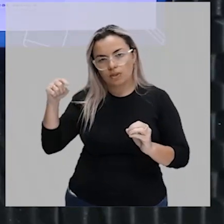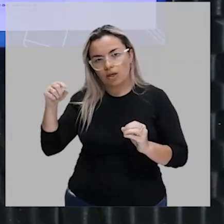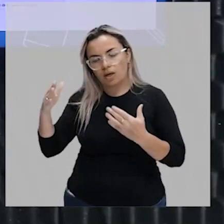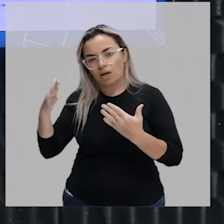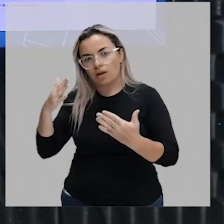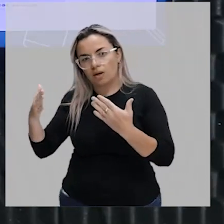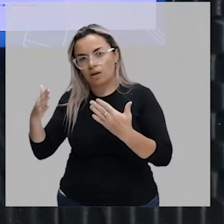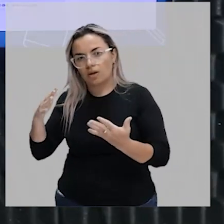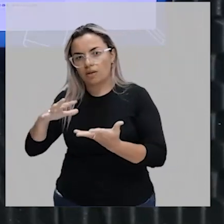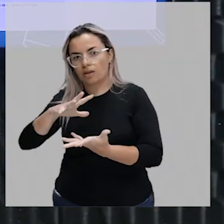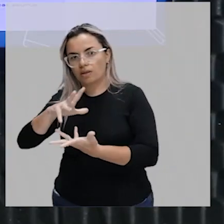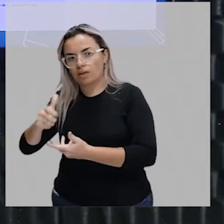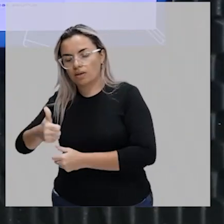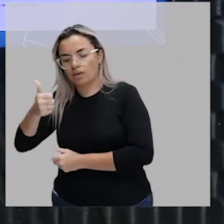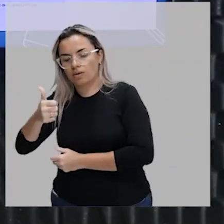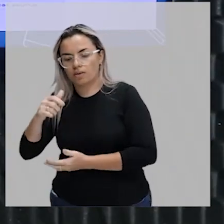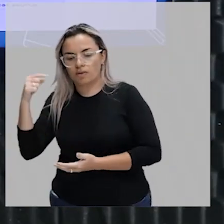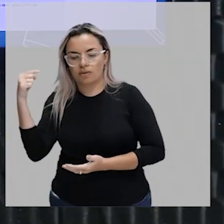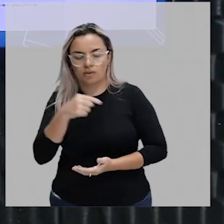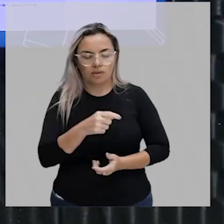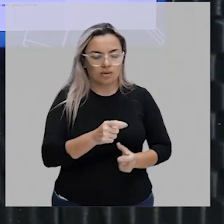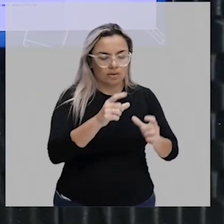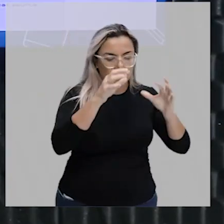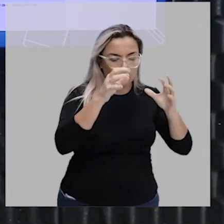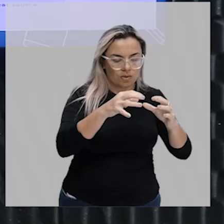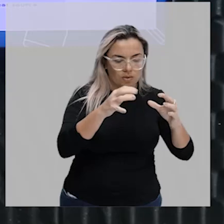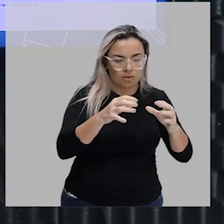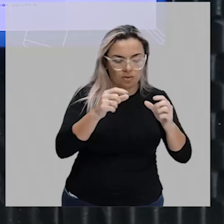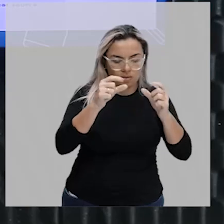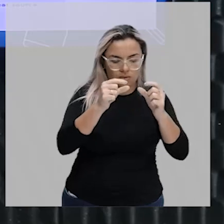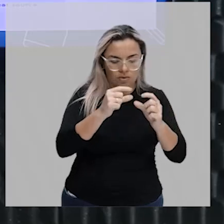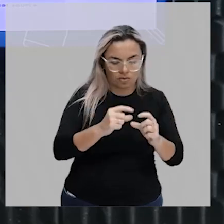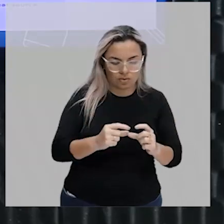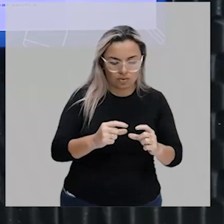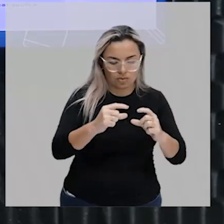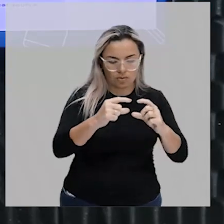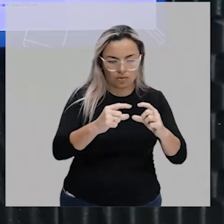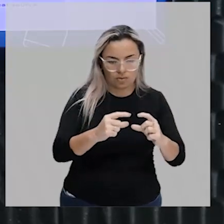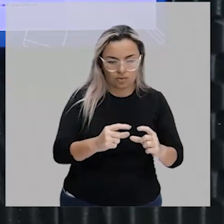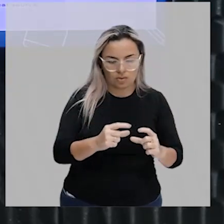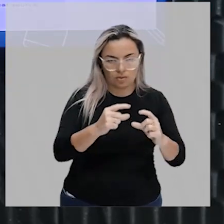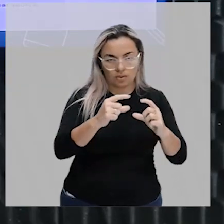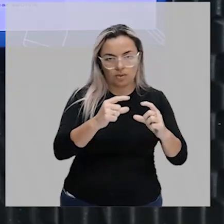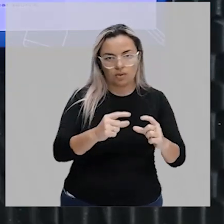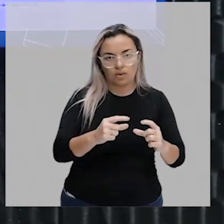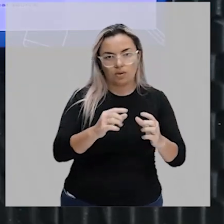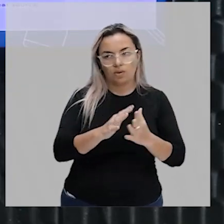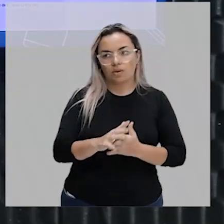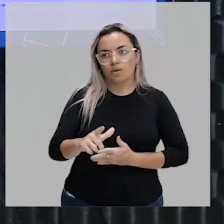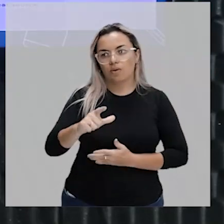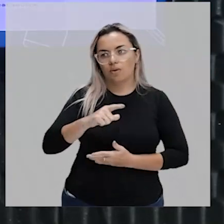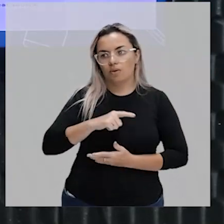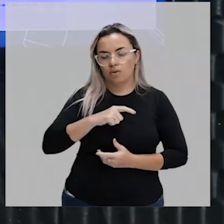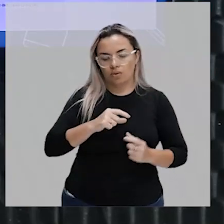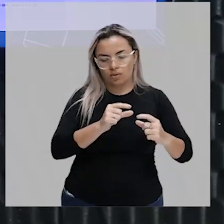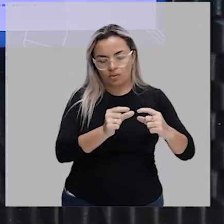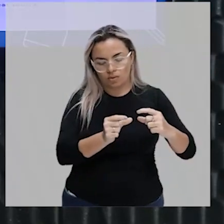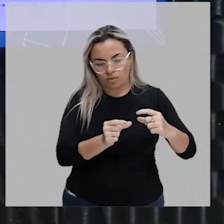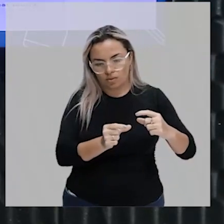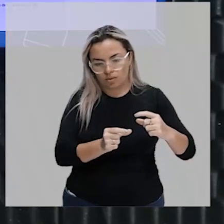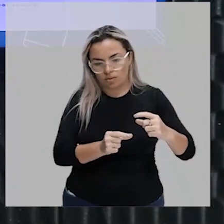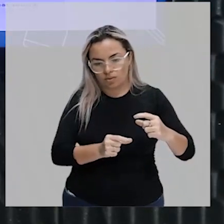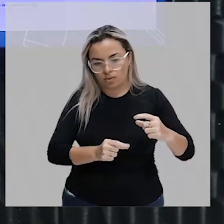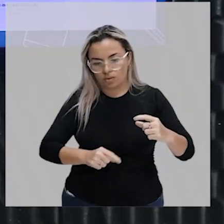as chuvas essas chuvas elas caíam nas depressões, tá? Onde tinha a formação dos